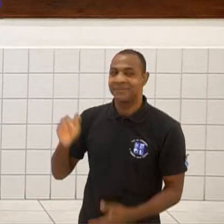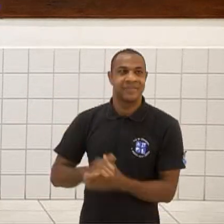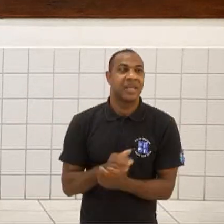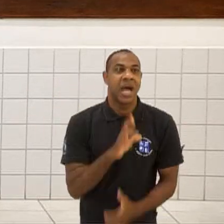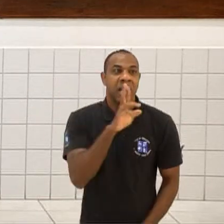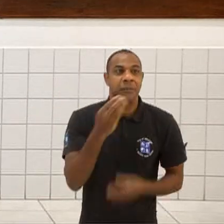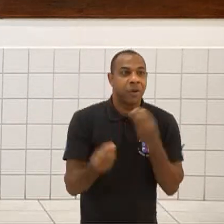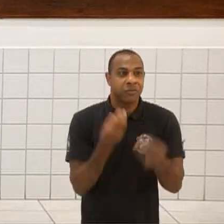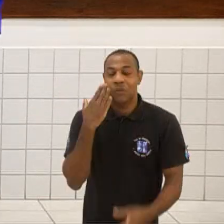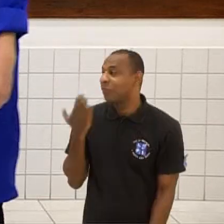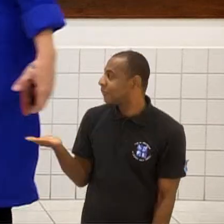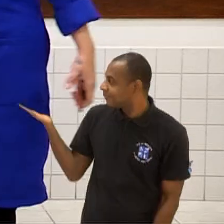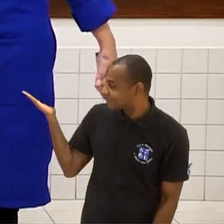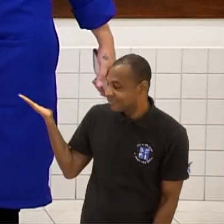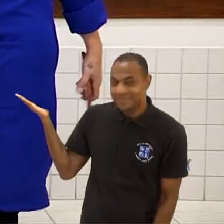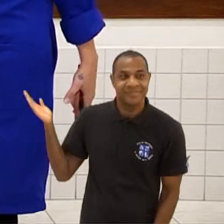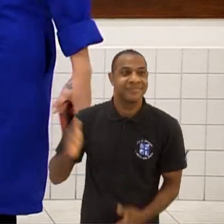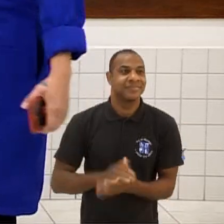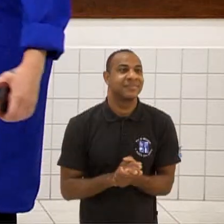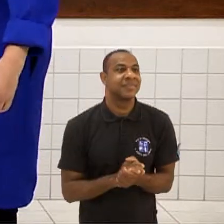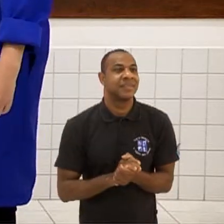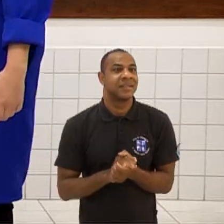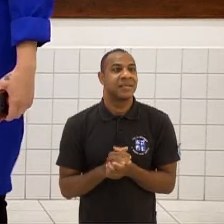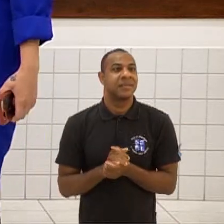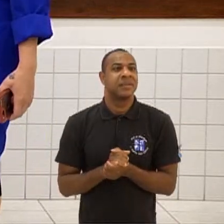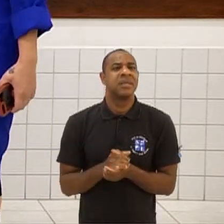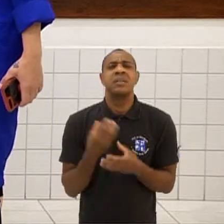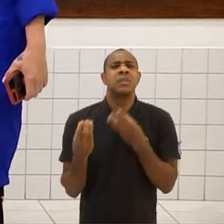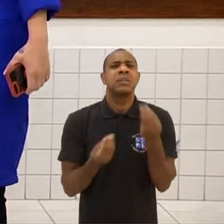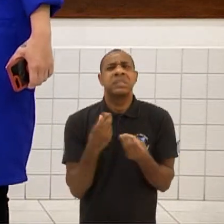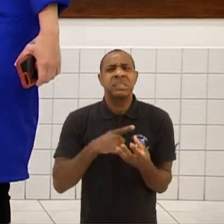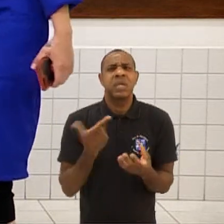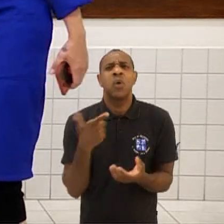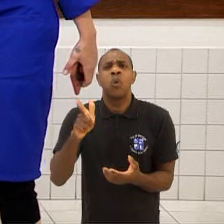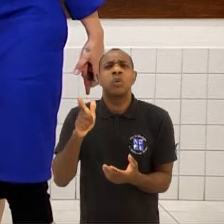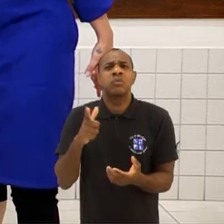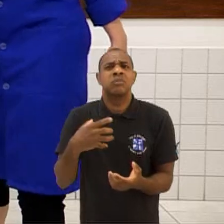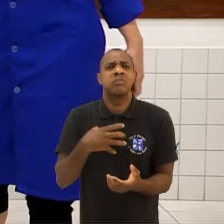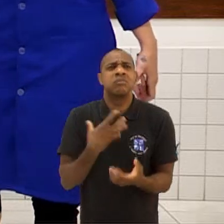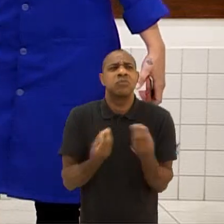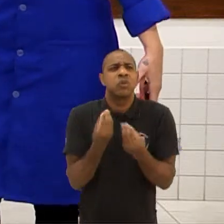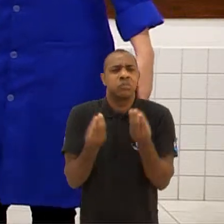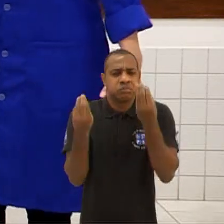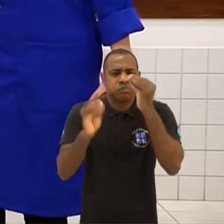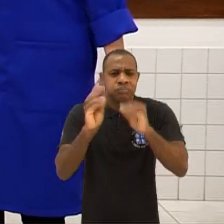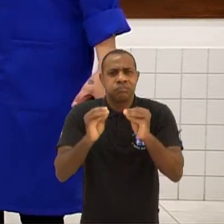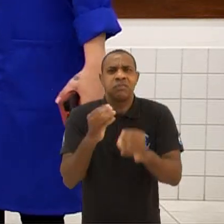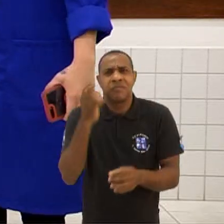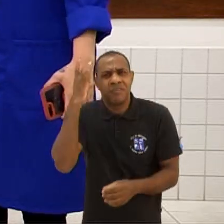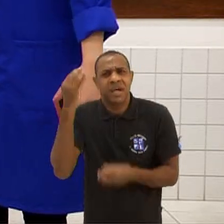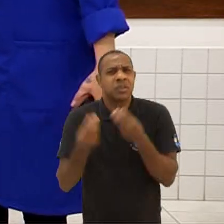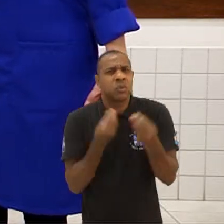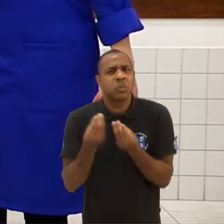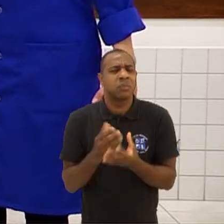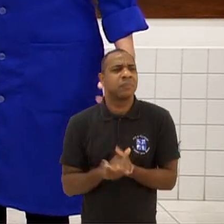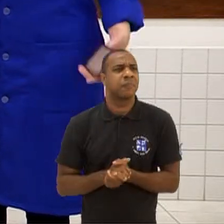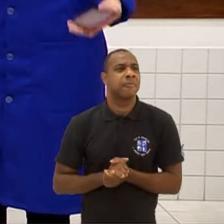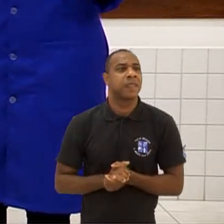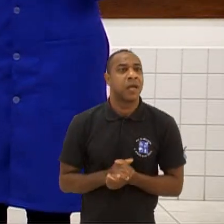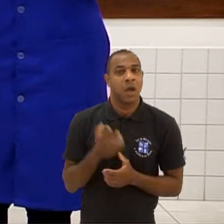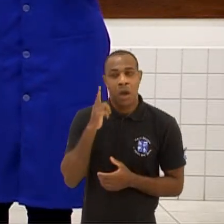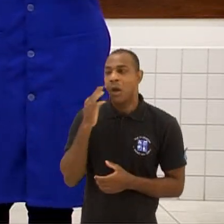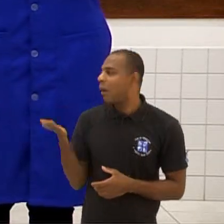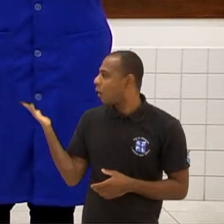3. Legal? Então, a resposta 3. Tem um jeito mais fácil, professor? Olha só, Suelen, o que, que você pode observar aqui,